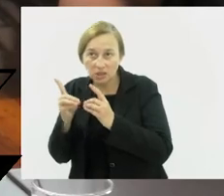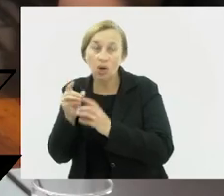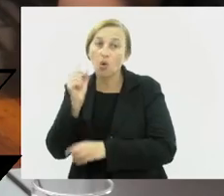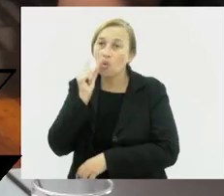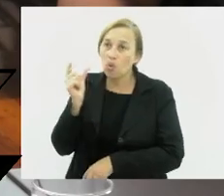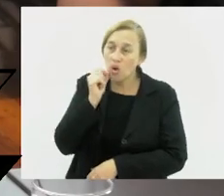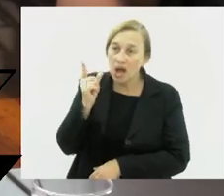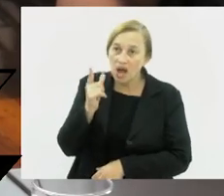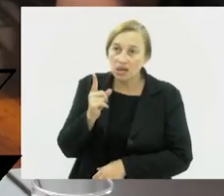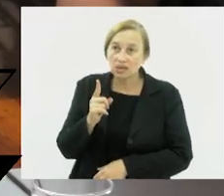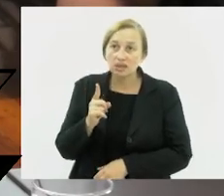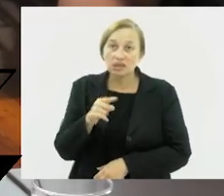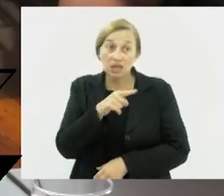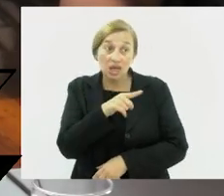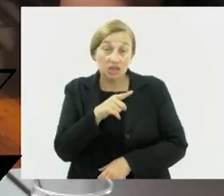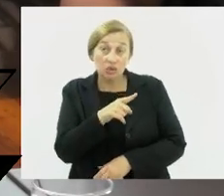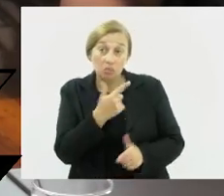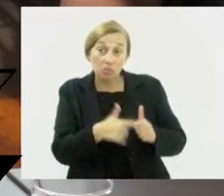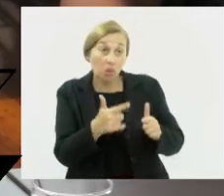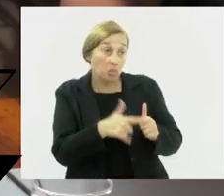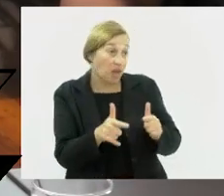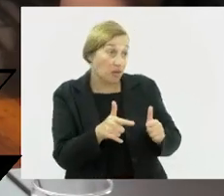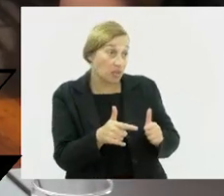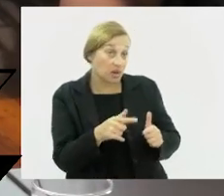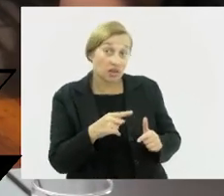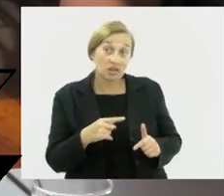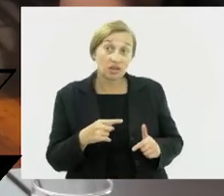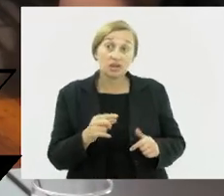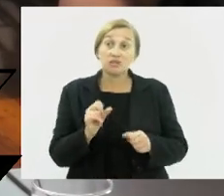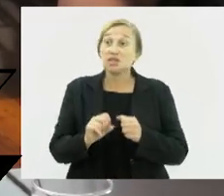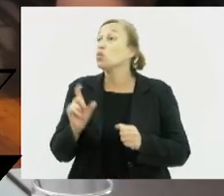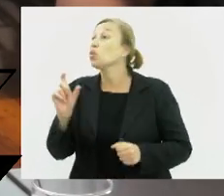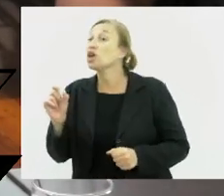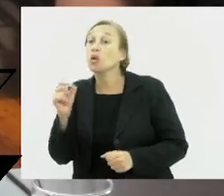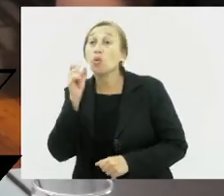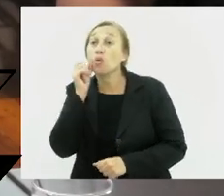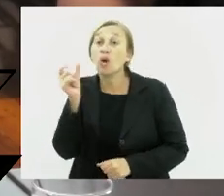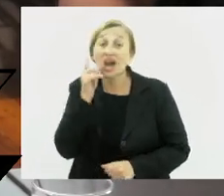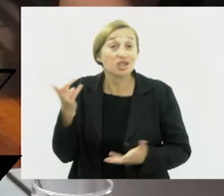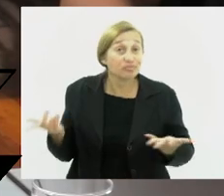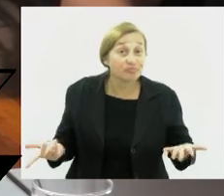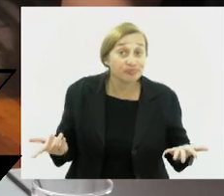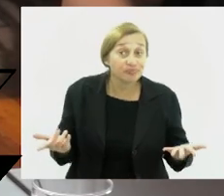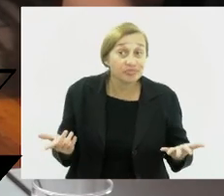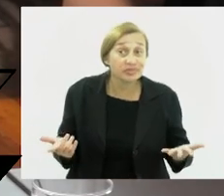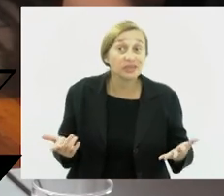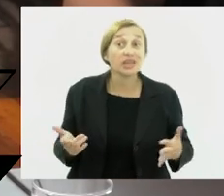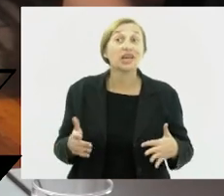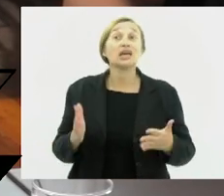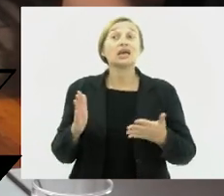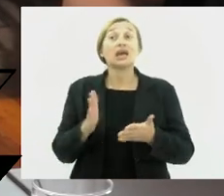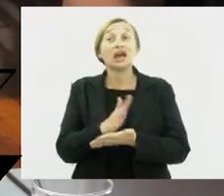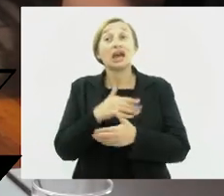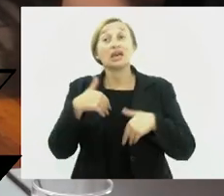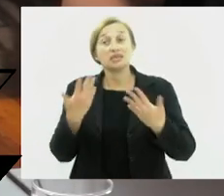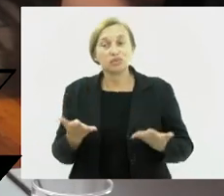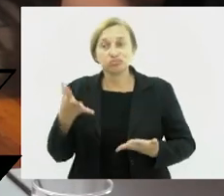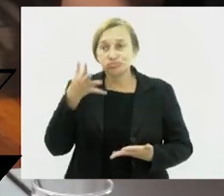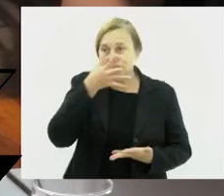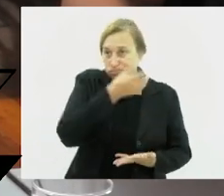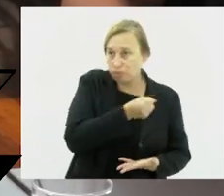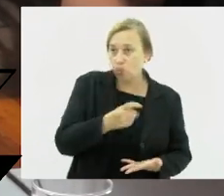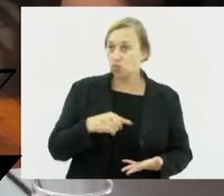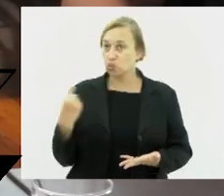rápido, e aí eles ficaram com um problema na mão. O que é que a gente faz com esse gato? Então, na maioria dos resgates,